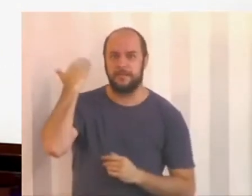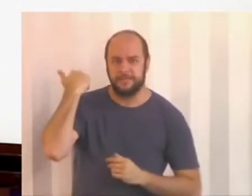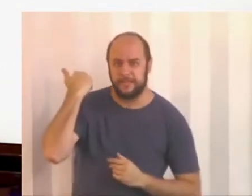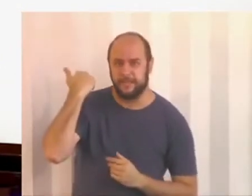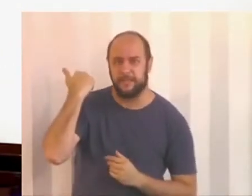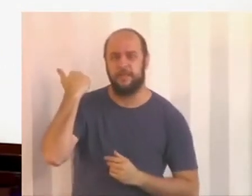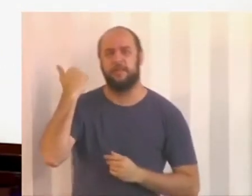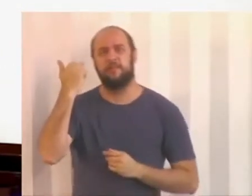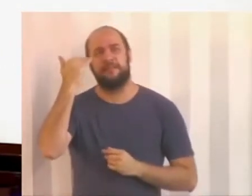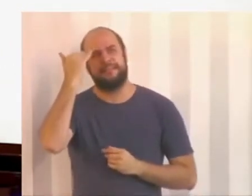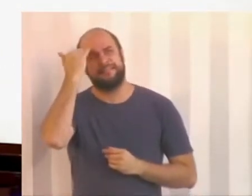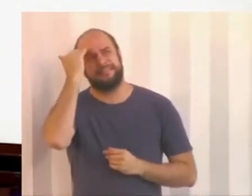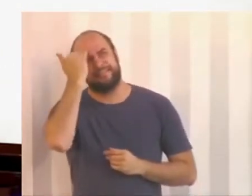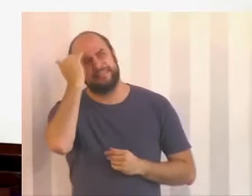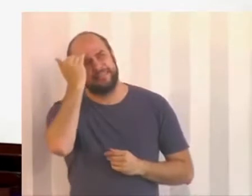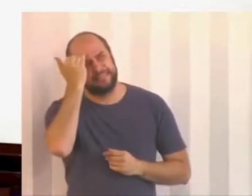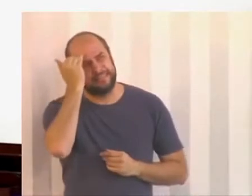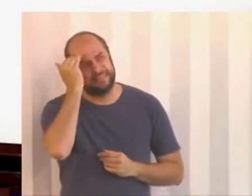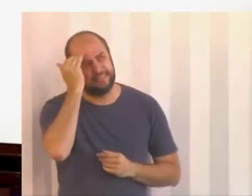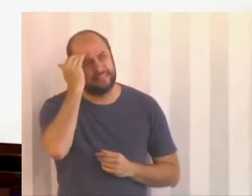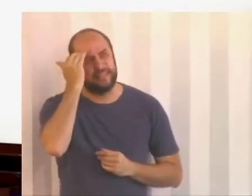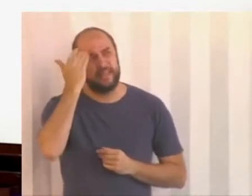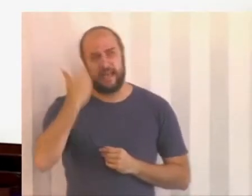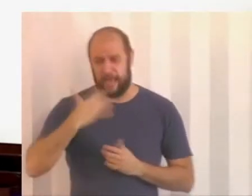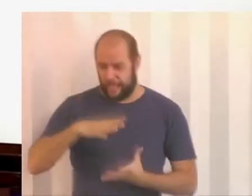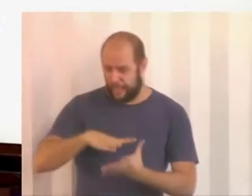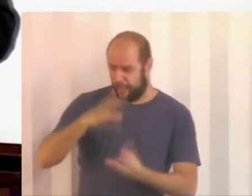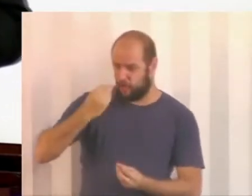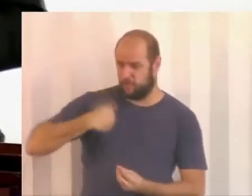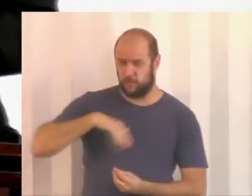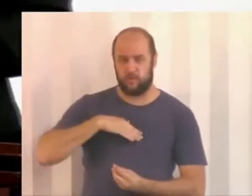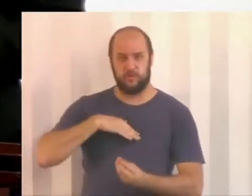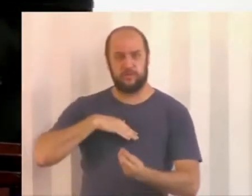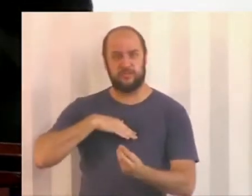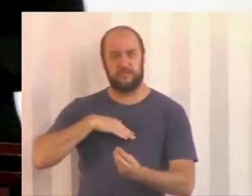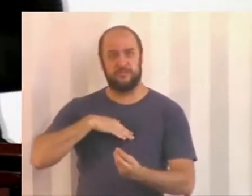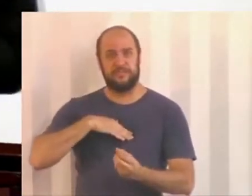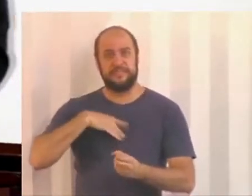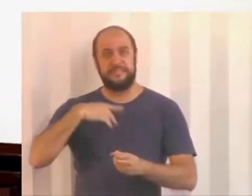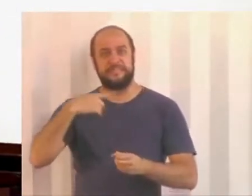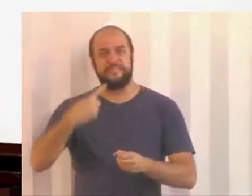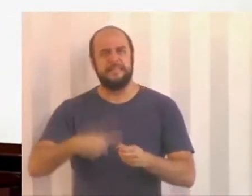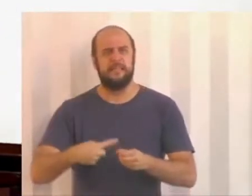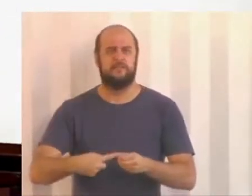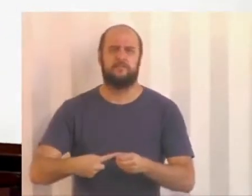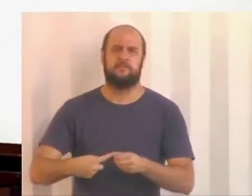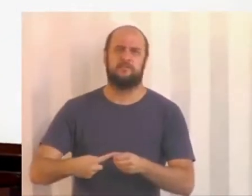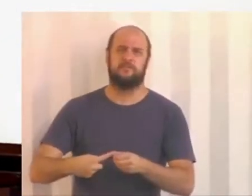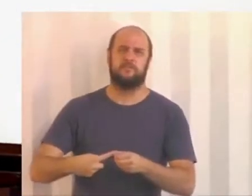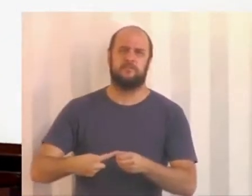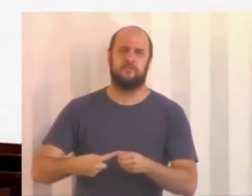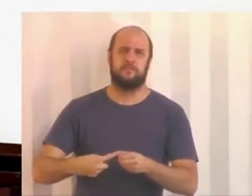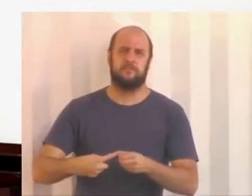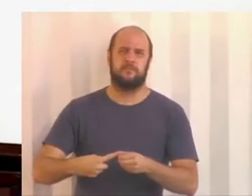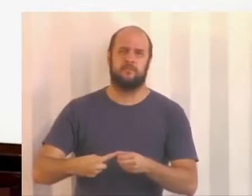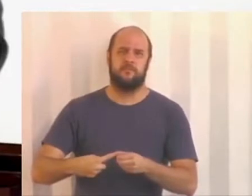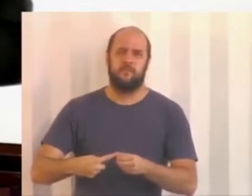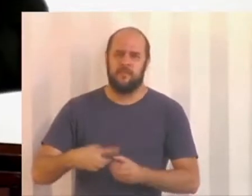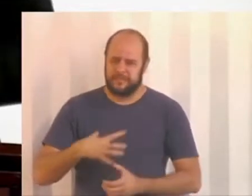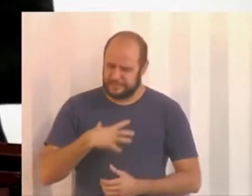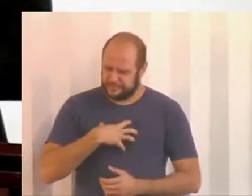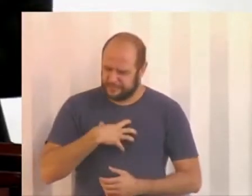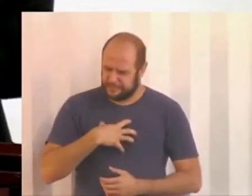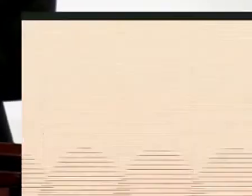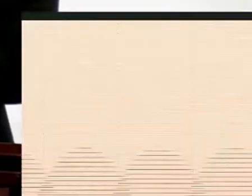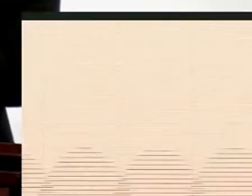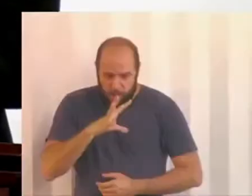entender que existe uma centralidade em nossa alma, e o centro da nossa alma, que emana os nossos afetos, é